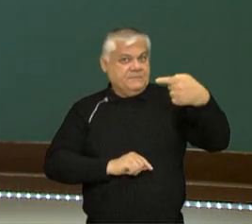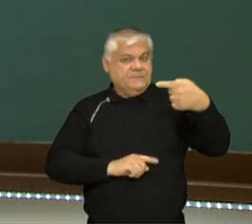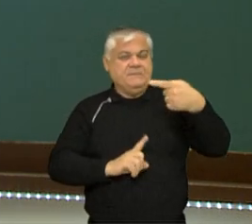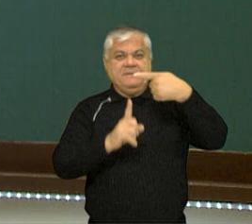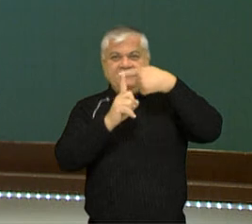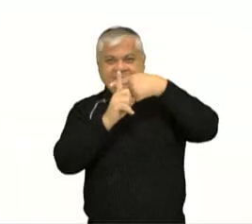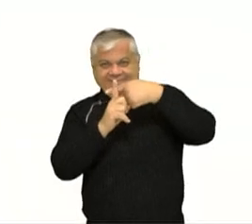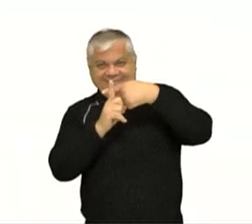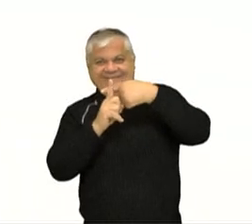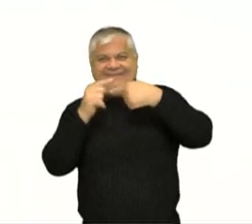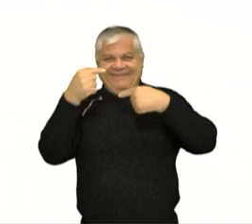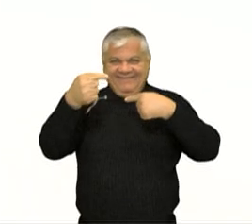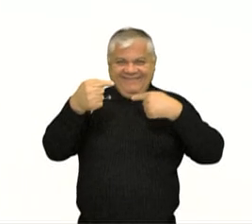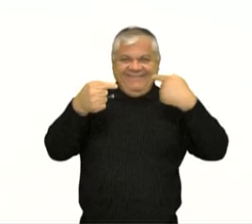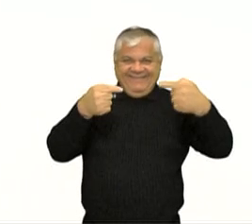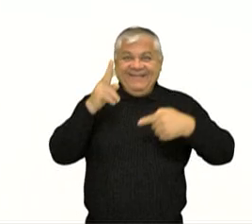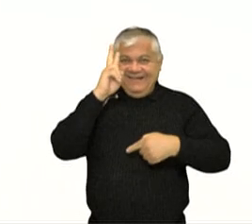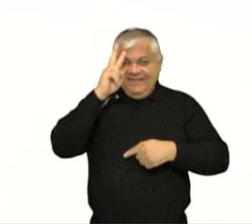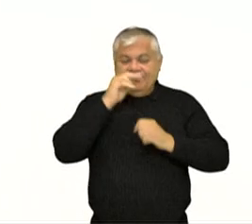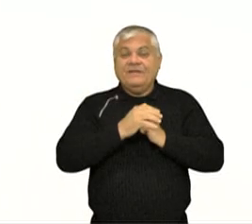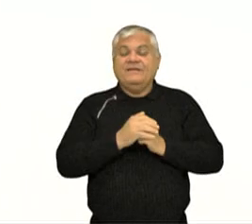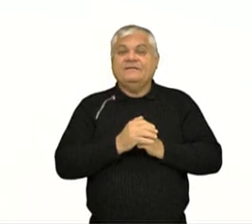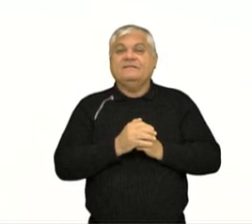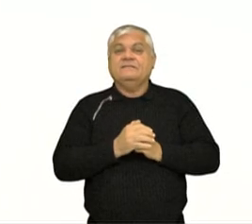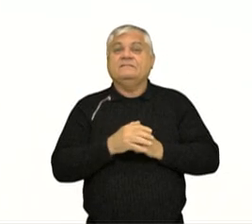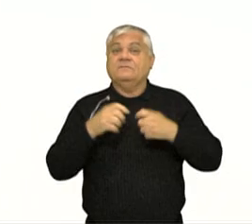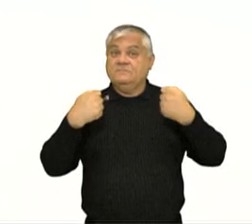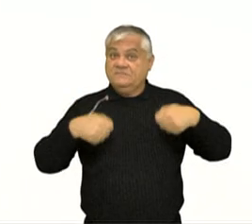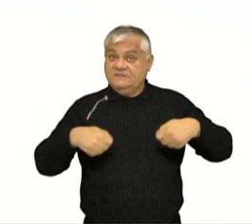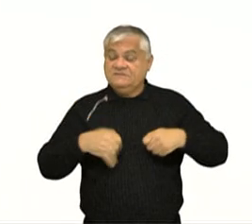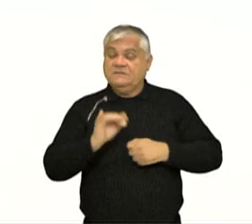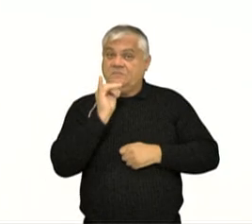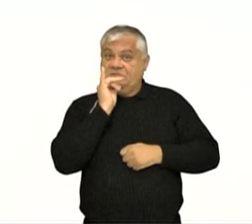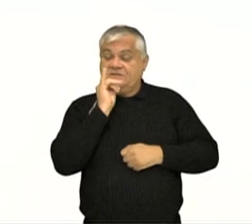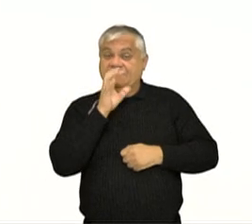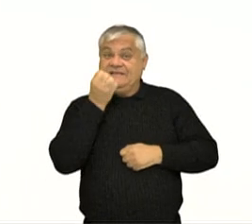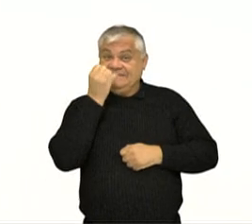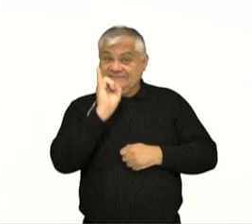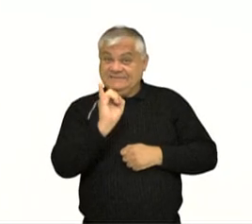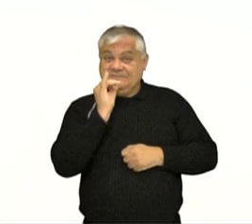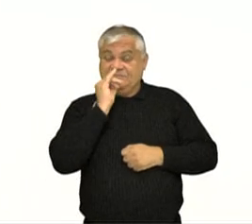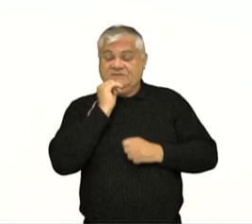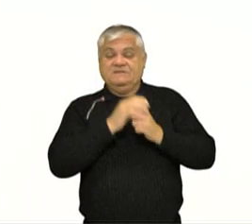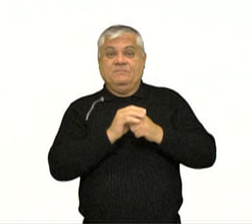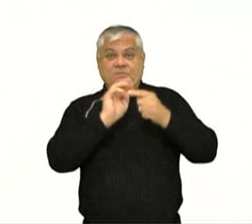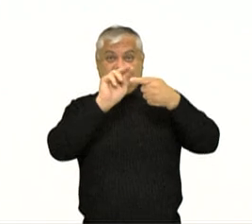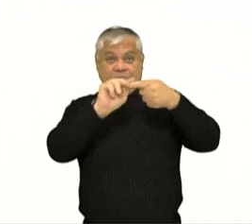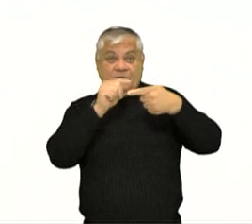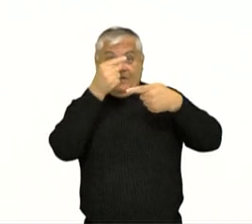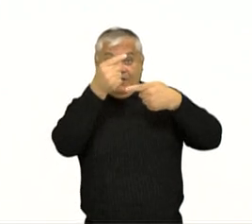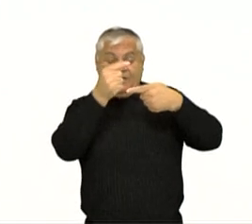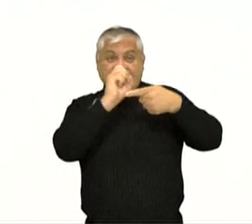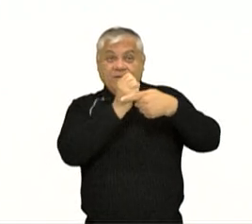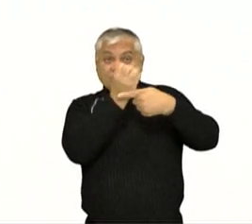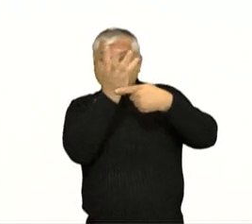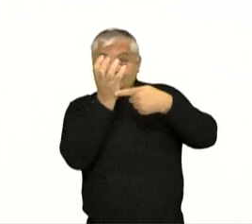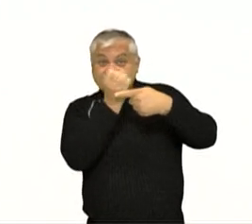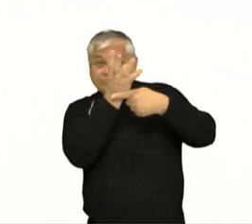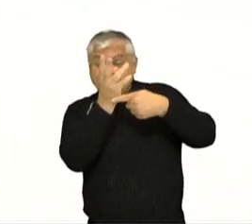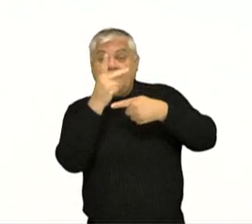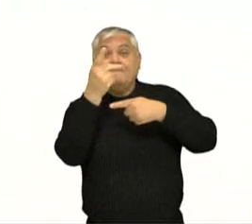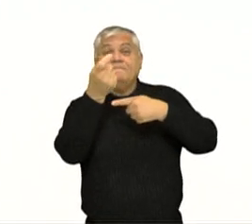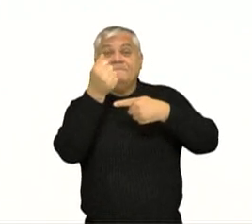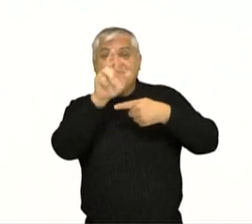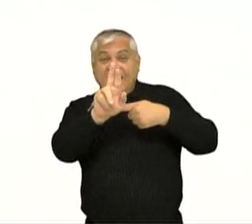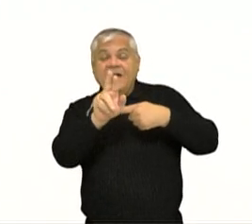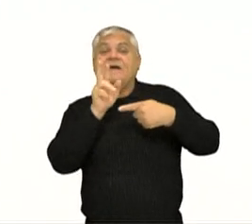e dos expoentes. Então, a regrinha fala que se o expoente for par, e a potência será